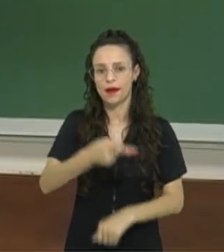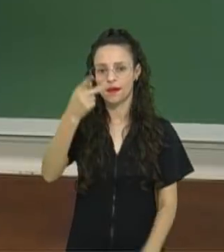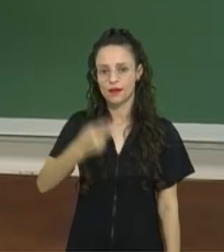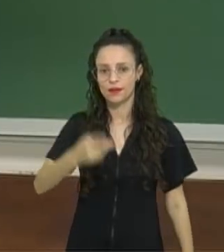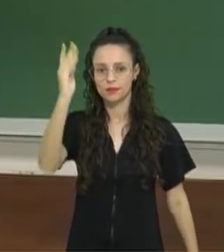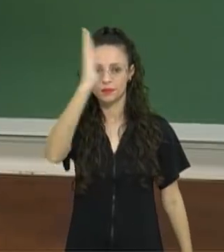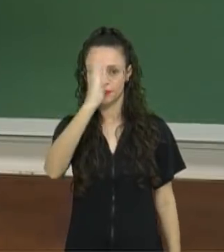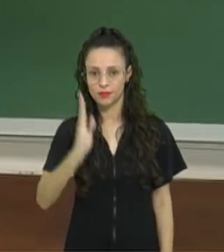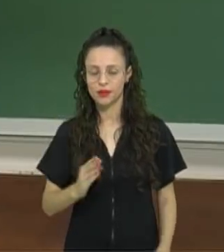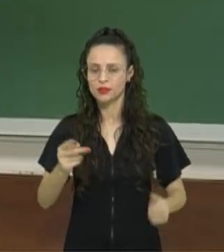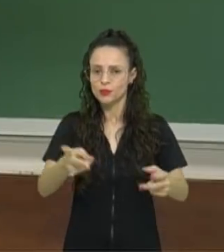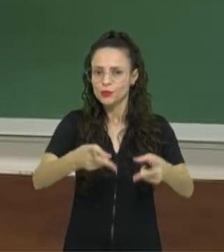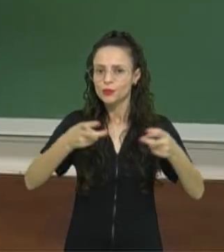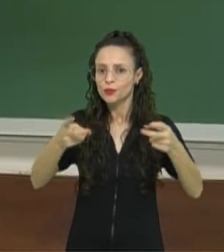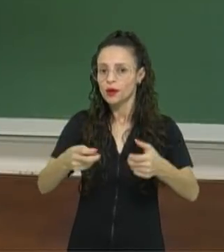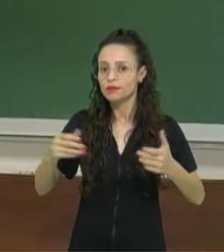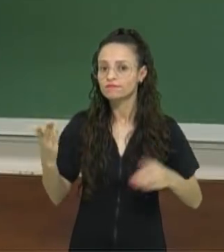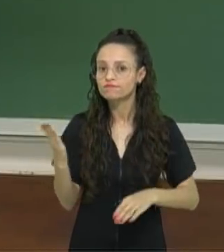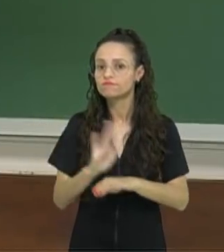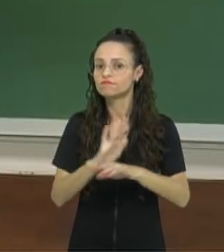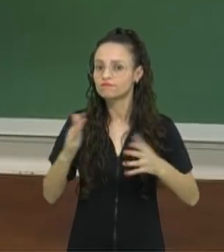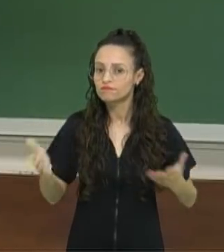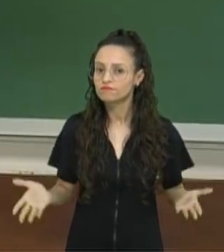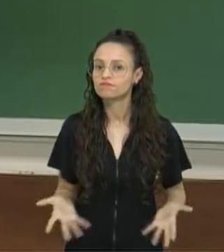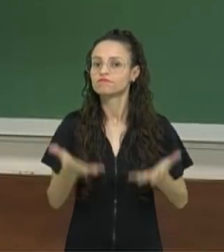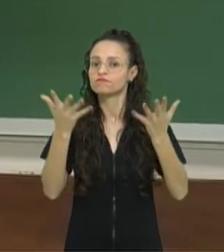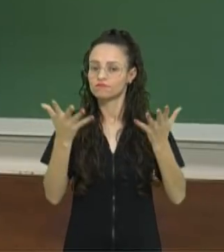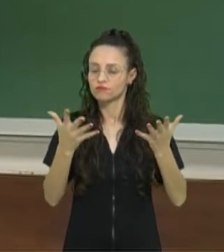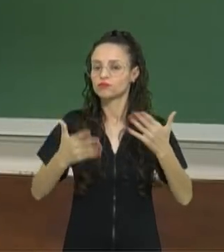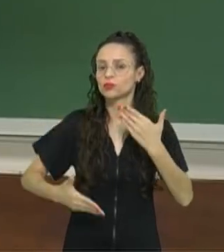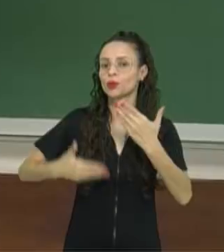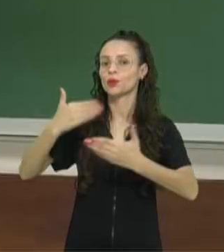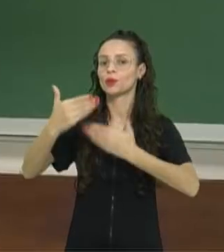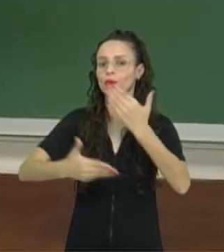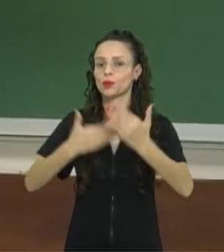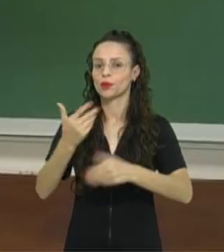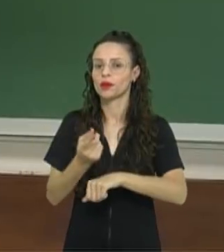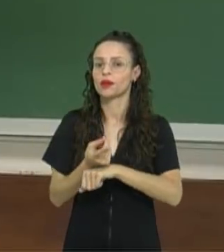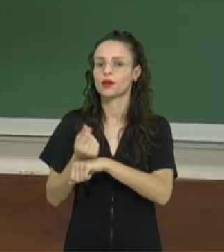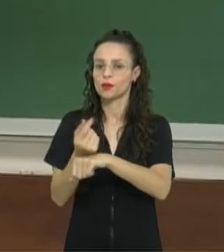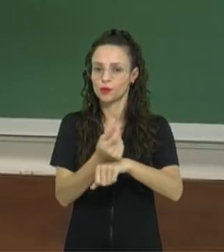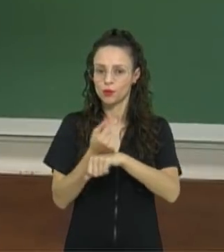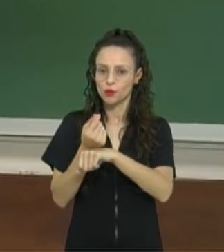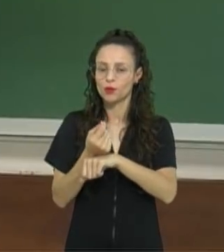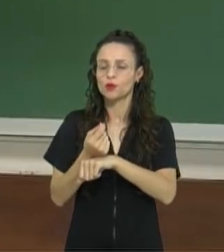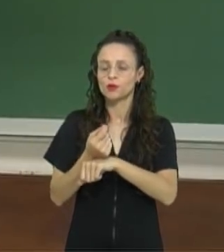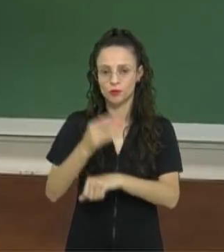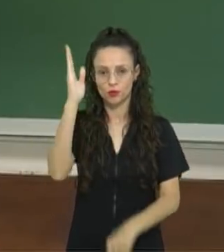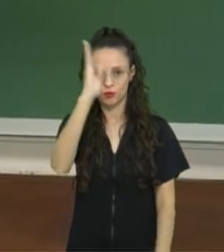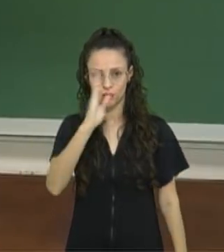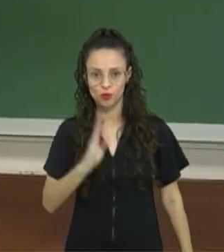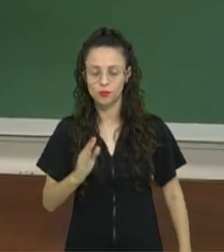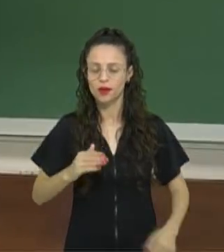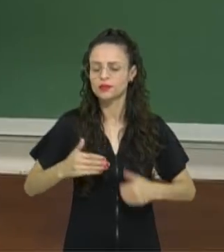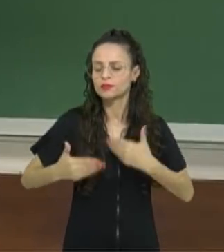Brasil, que contribuem ali, né, para o desenvolvimento da economia do país,